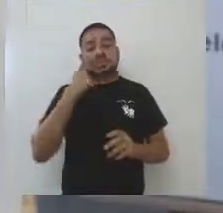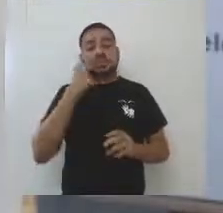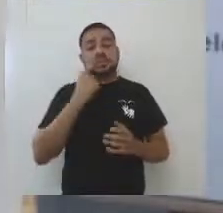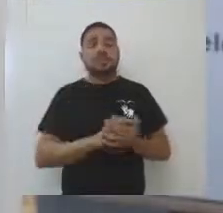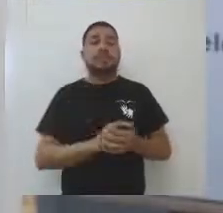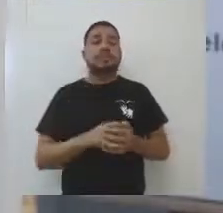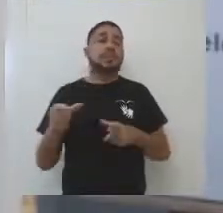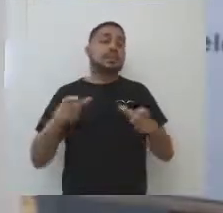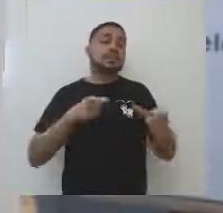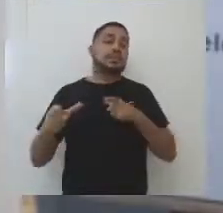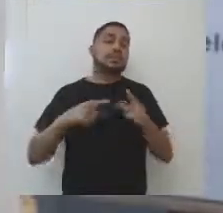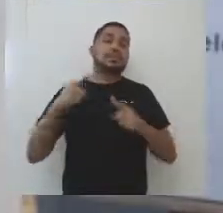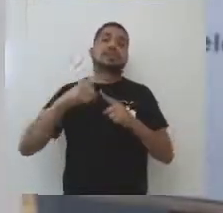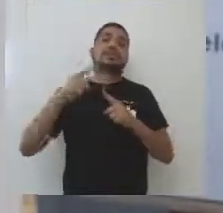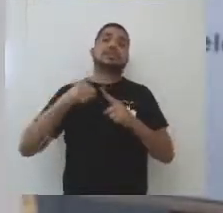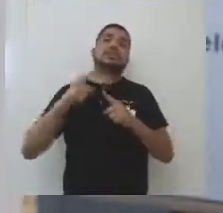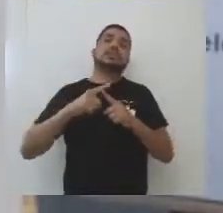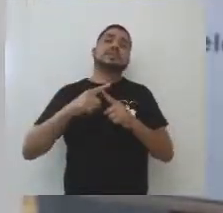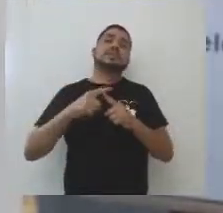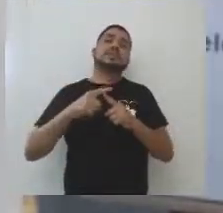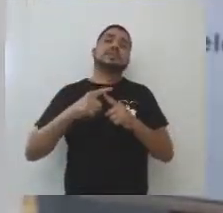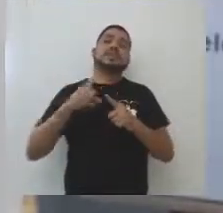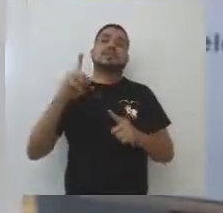quando a gente trabalha com os tipos de dominância,